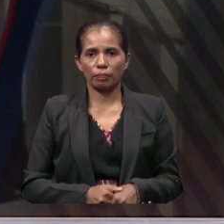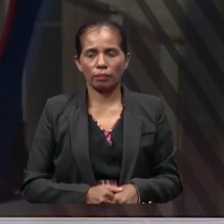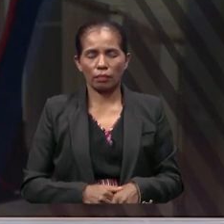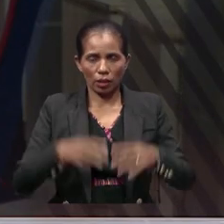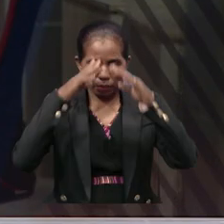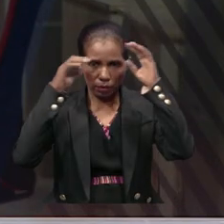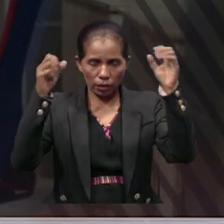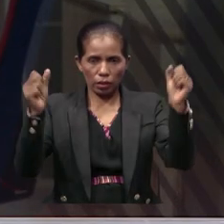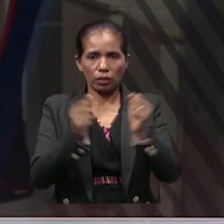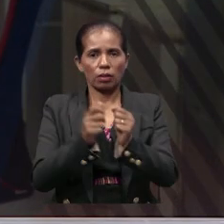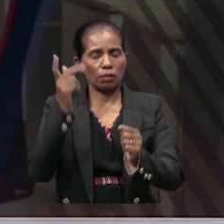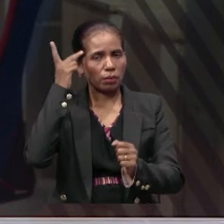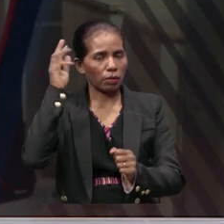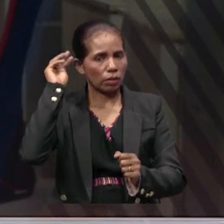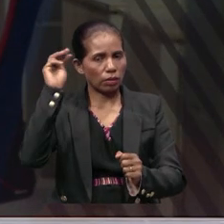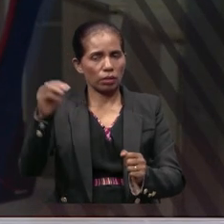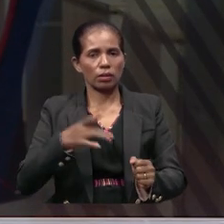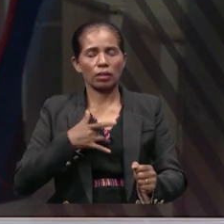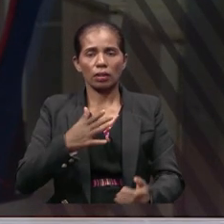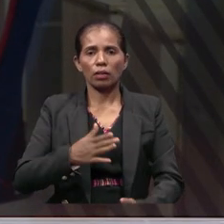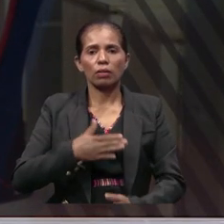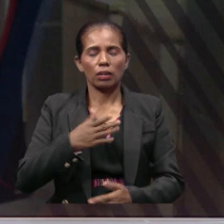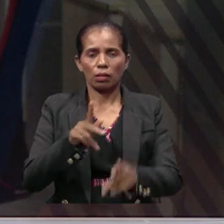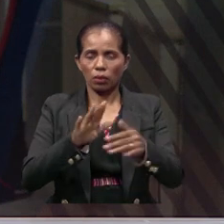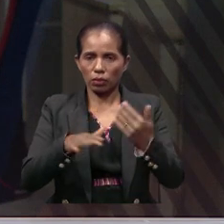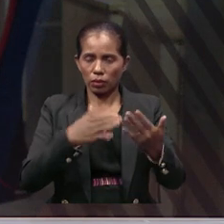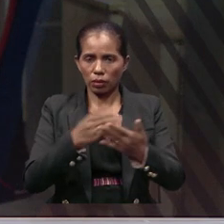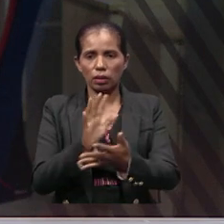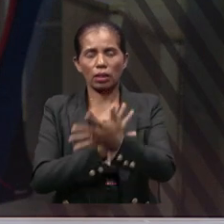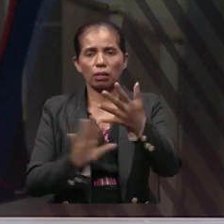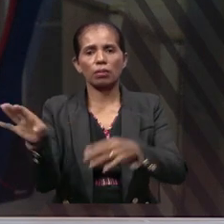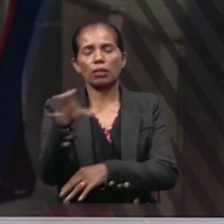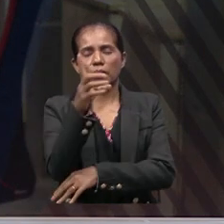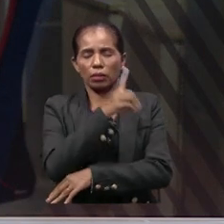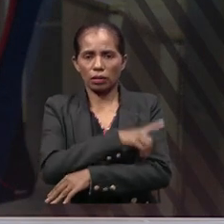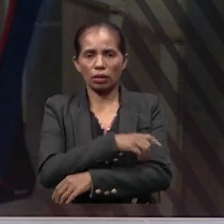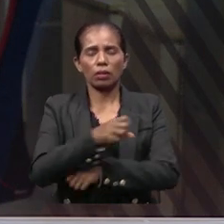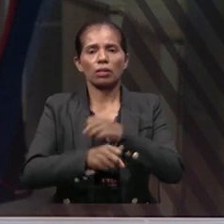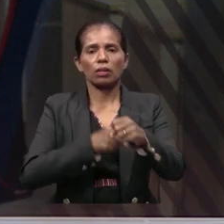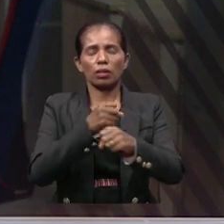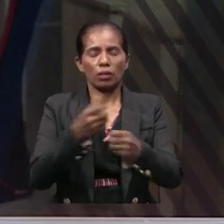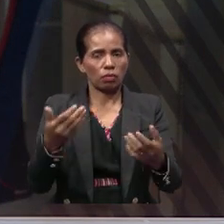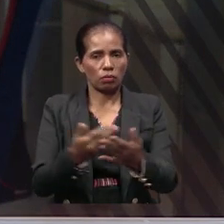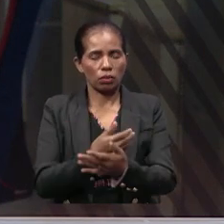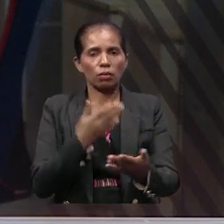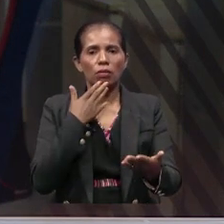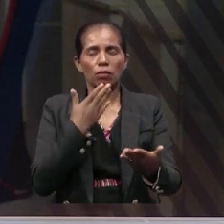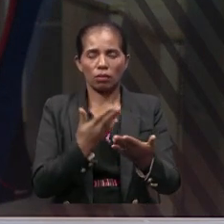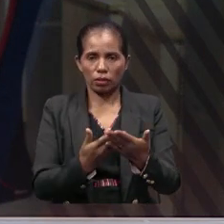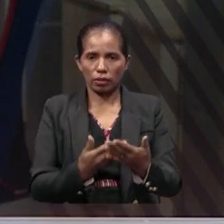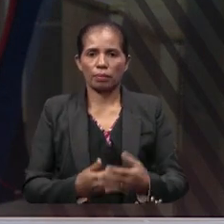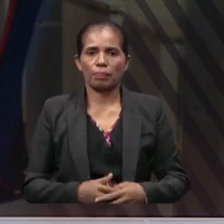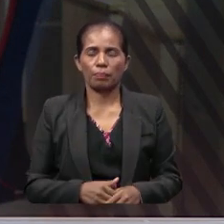O Presidente da República, o Primeiro-Ministro, a Presidente da Desoto, também celebra Natal no Tinanfon, o Hakmapek.